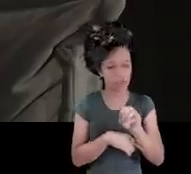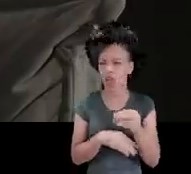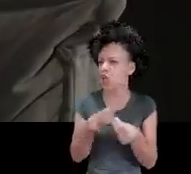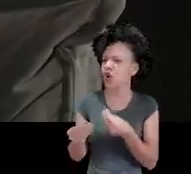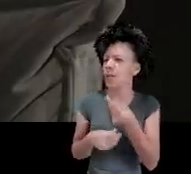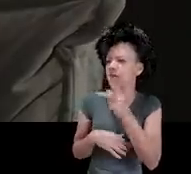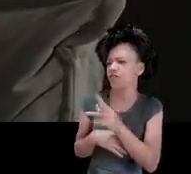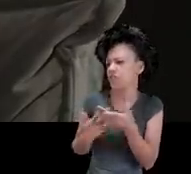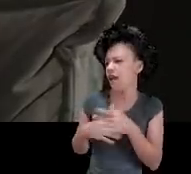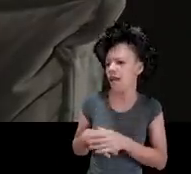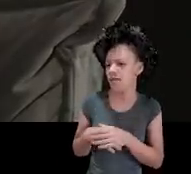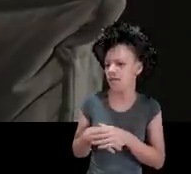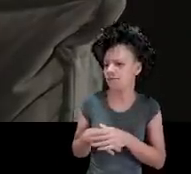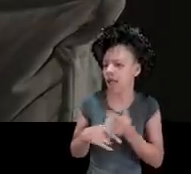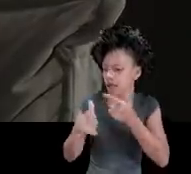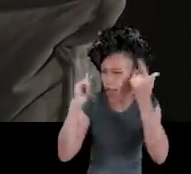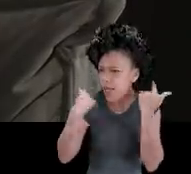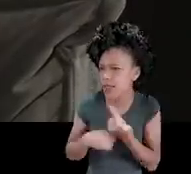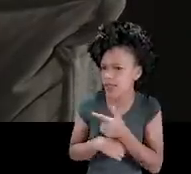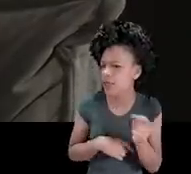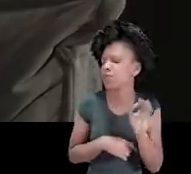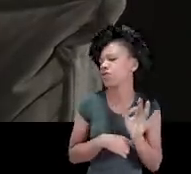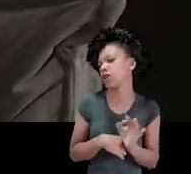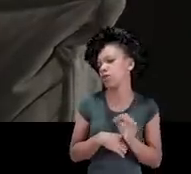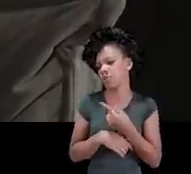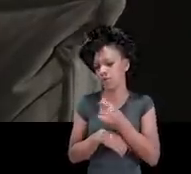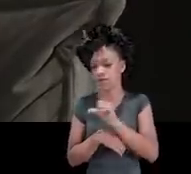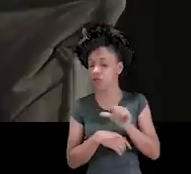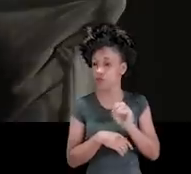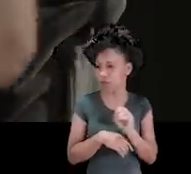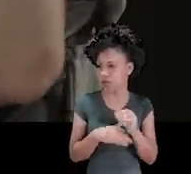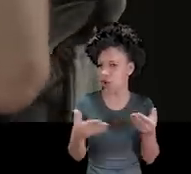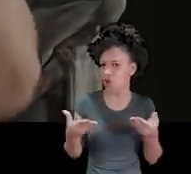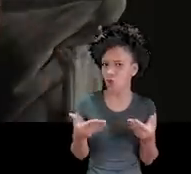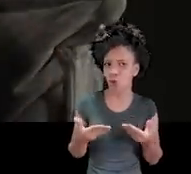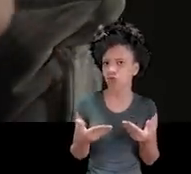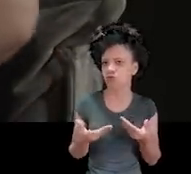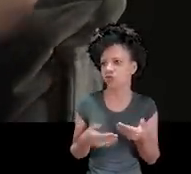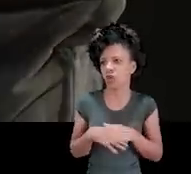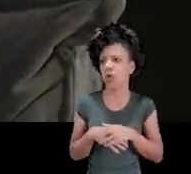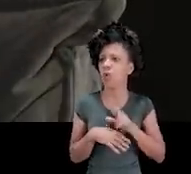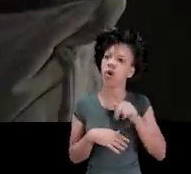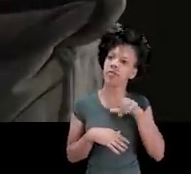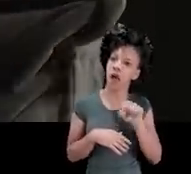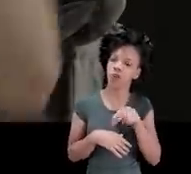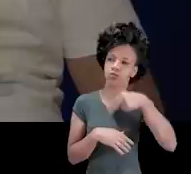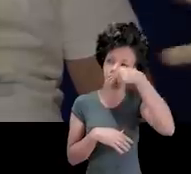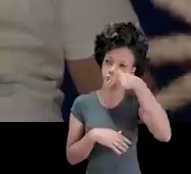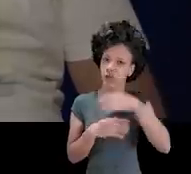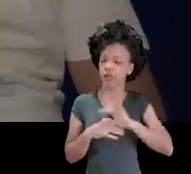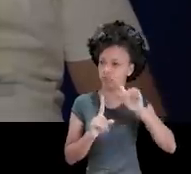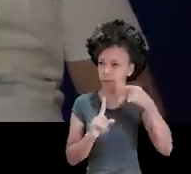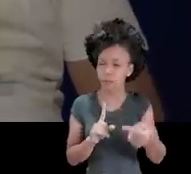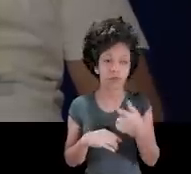era pra você ser careca 100%? Nos anos 90, onde não era uma máxima, né? O Ronaldinho surgiu depois, todo mundo conheceu e tal. Era